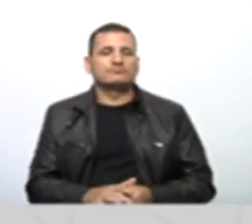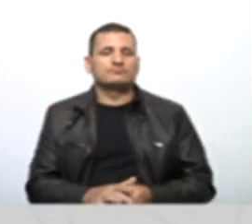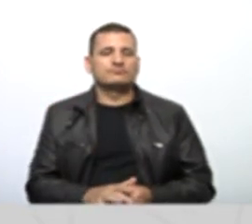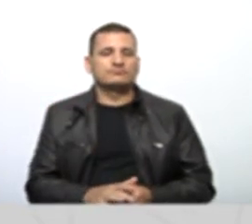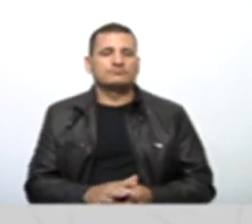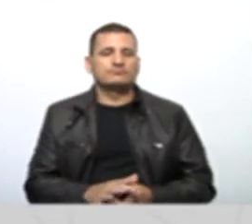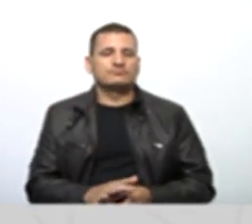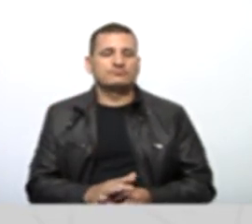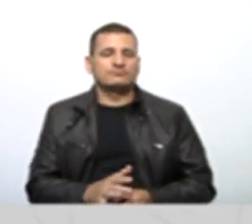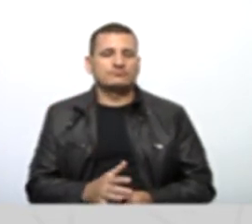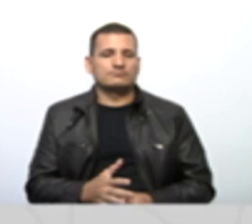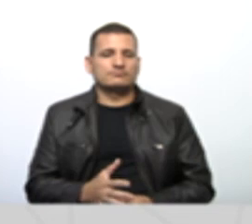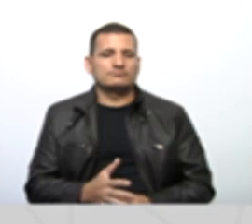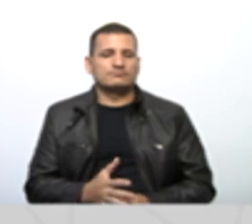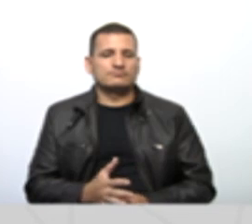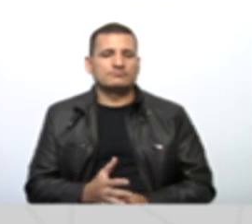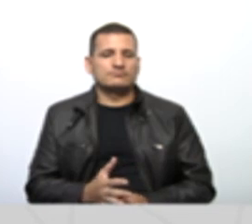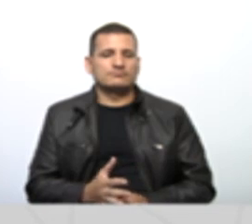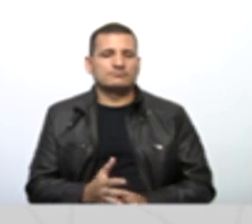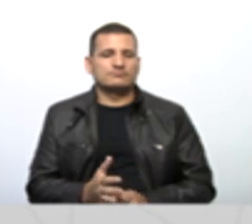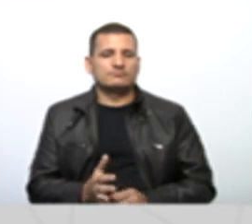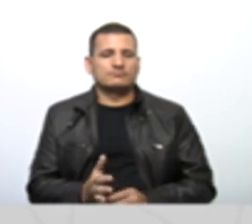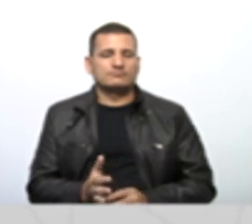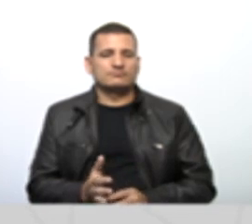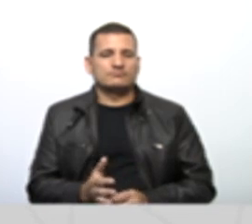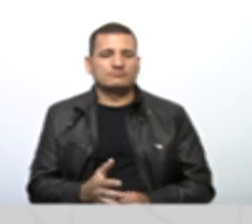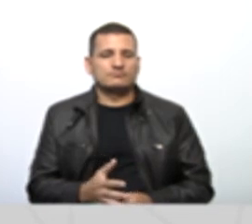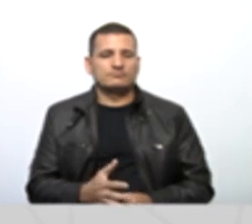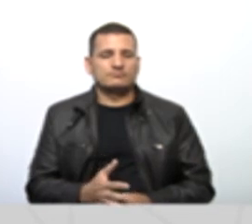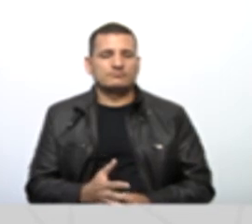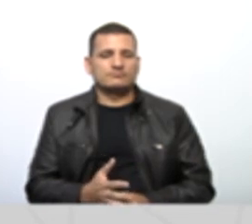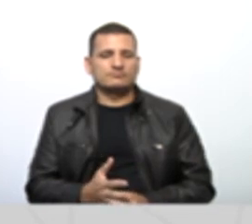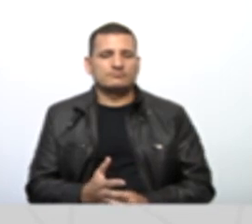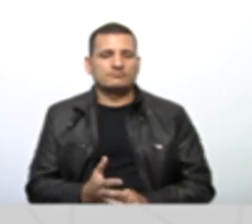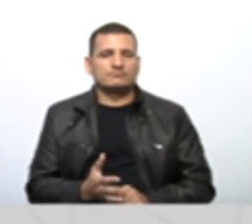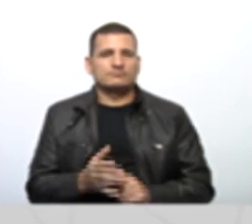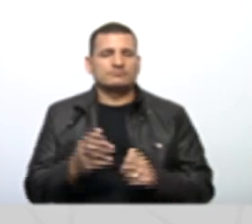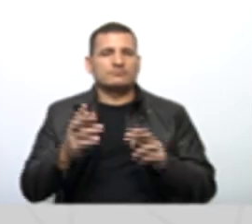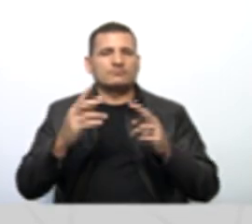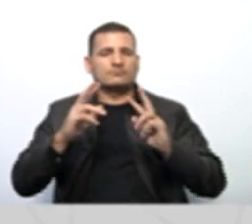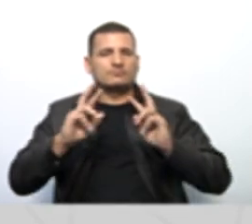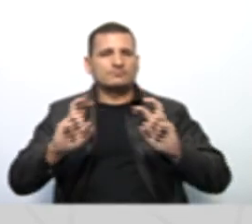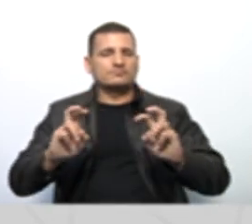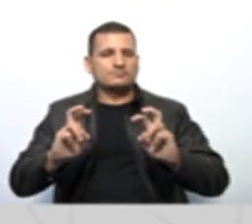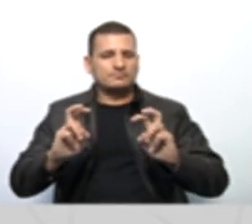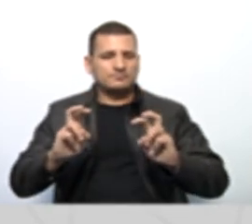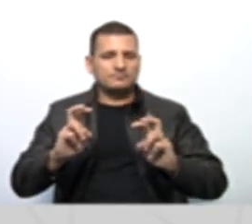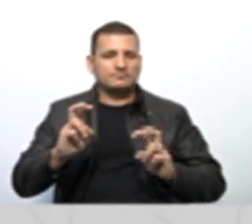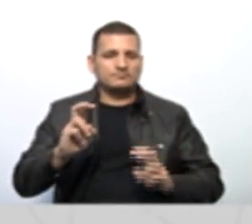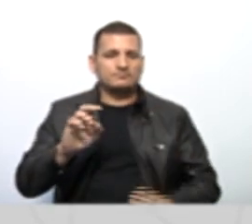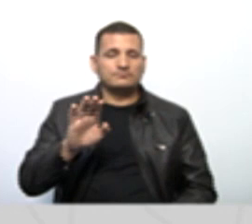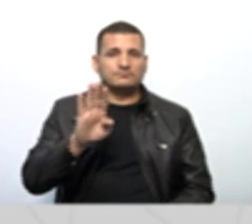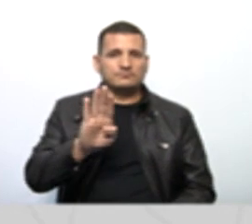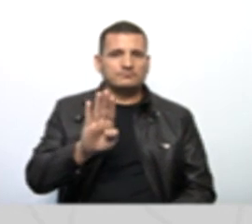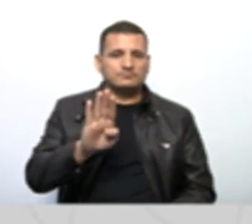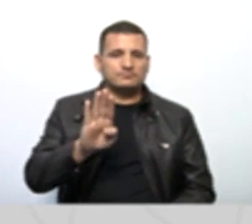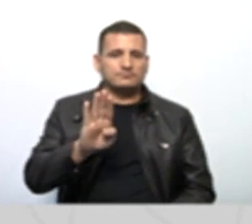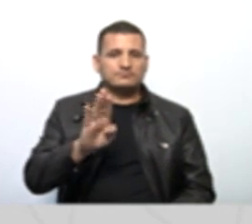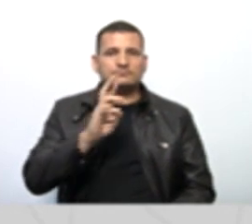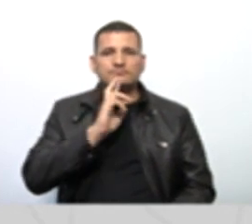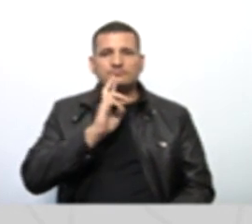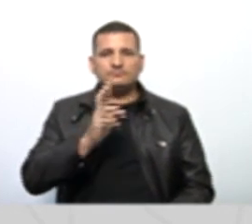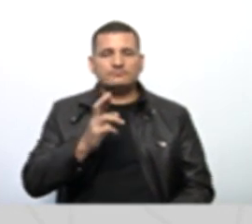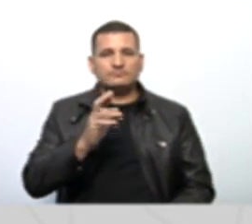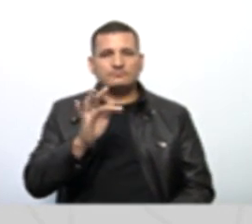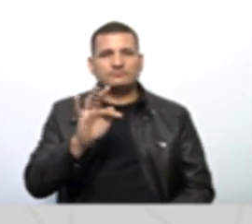cara né pessoa ficou ficou fácil assim acha que eu faço então pessoas vocês perceberem que ó ea letra b já é a resposta da